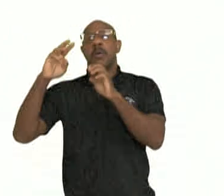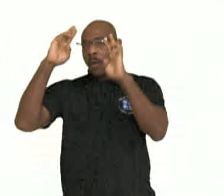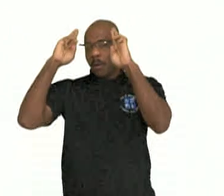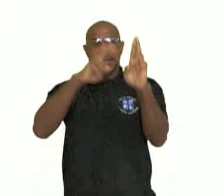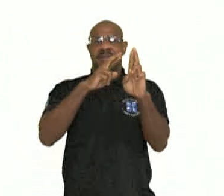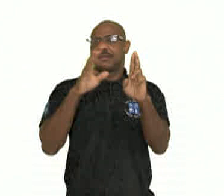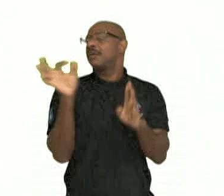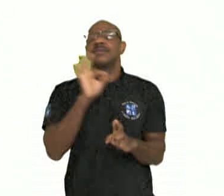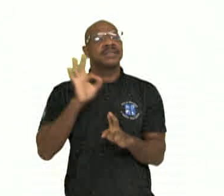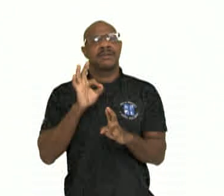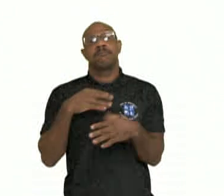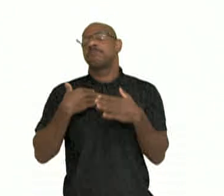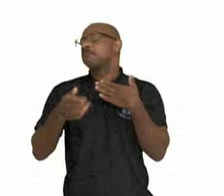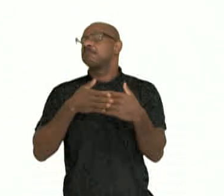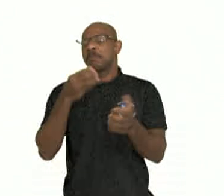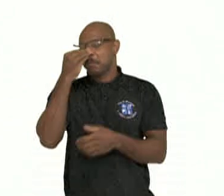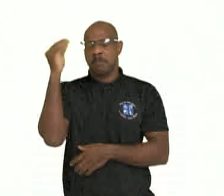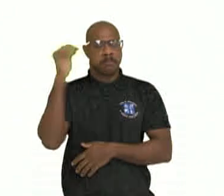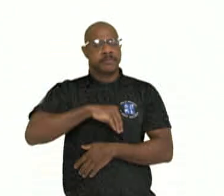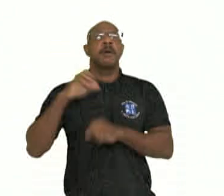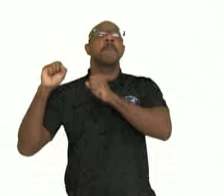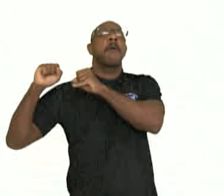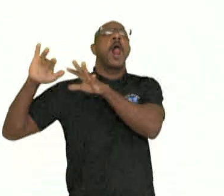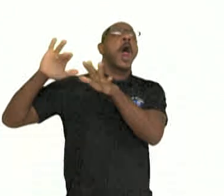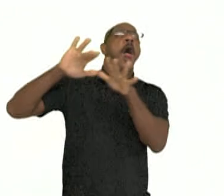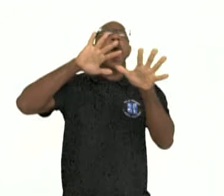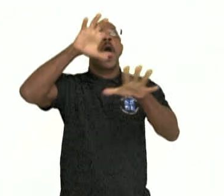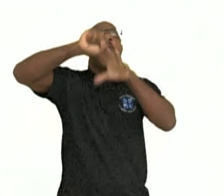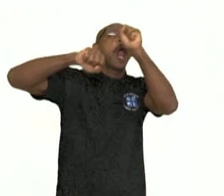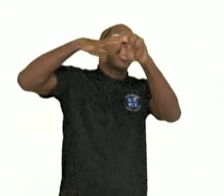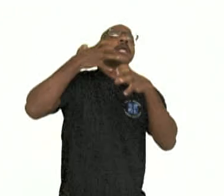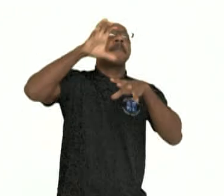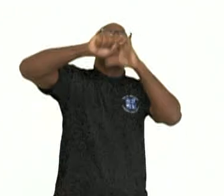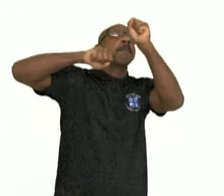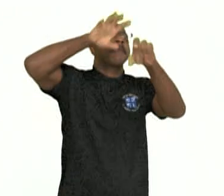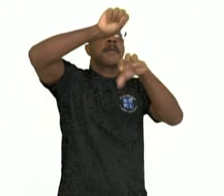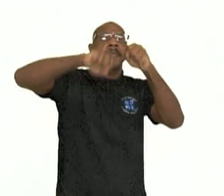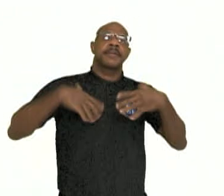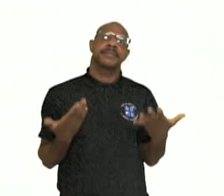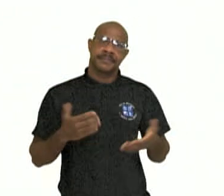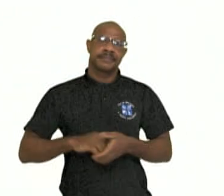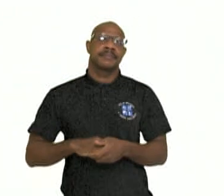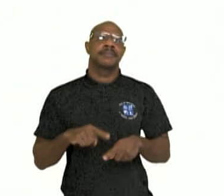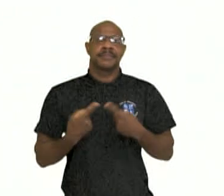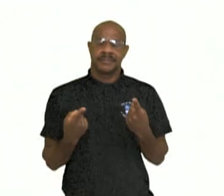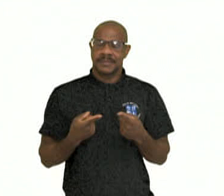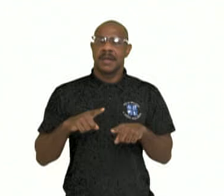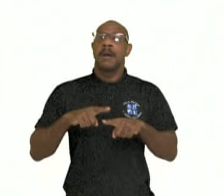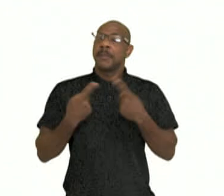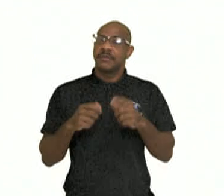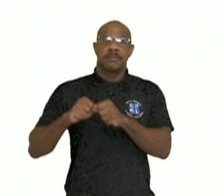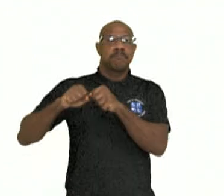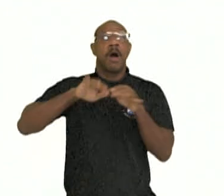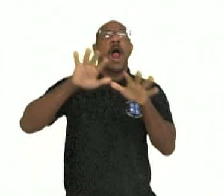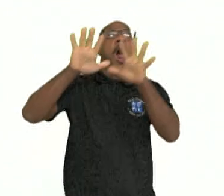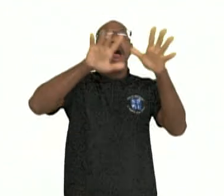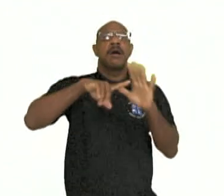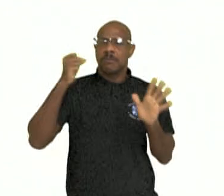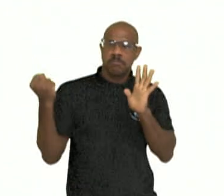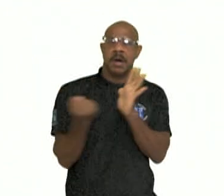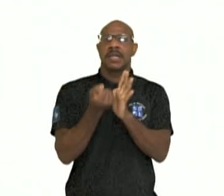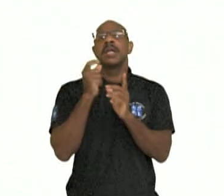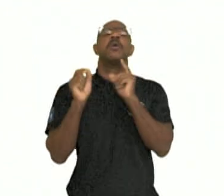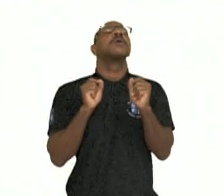novas fronteiras para o território brasileiro. Essa é a ideia daí que a gente tem da expansão territorial. O que marcou